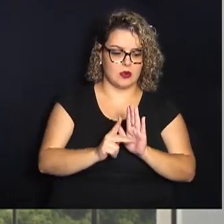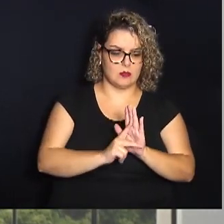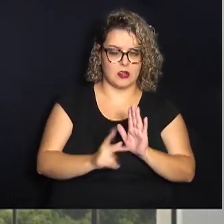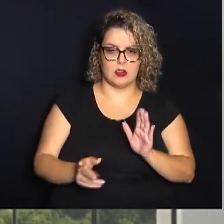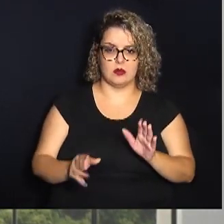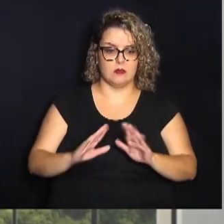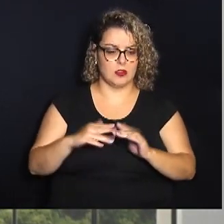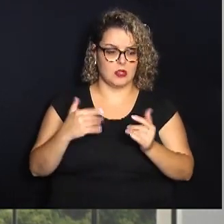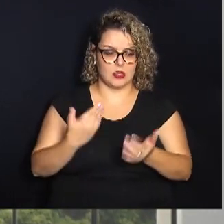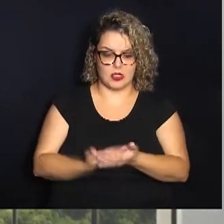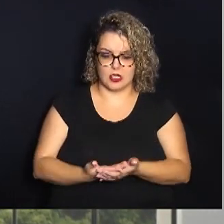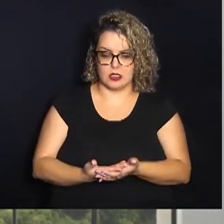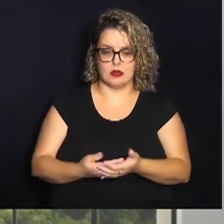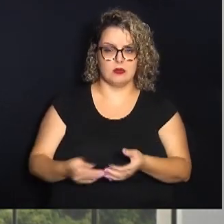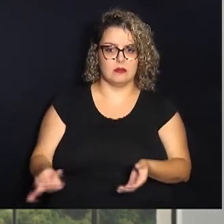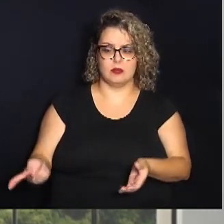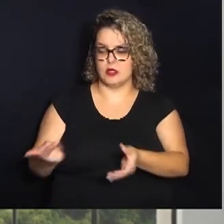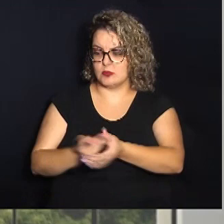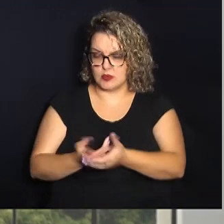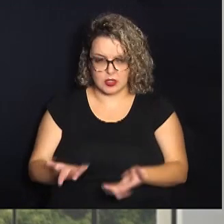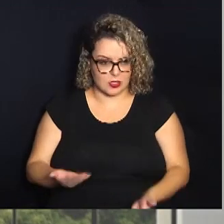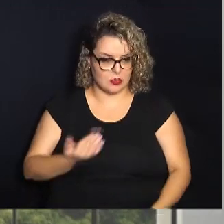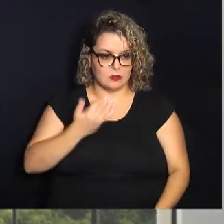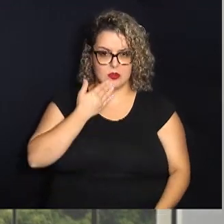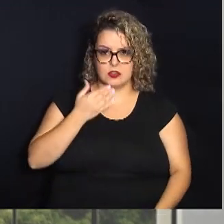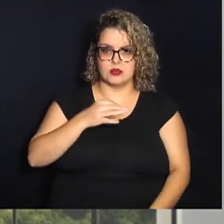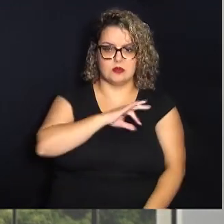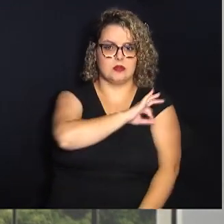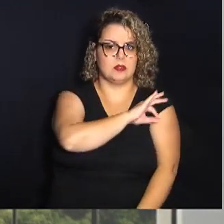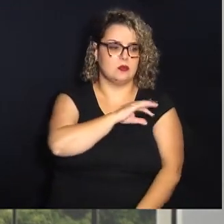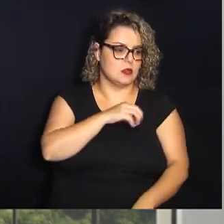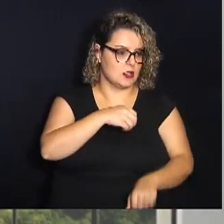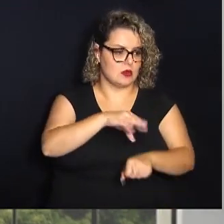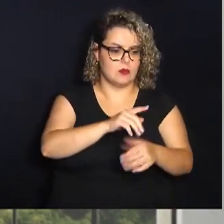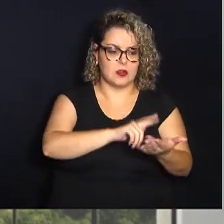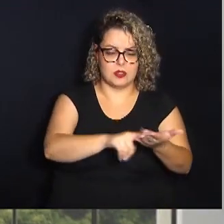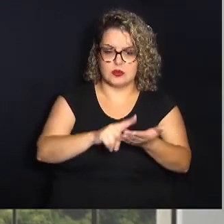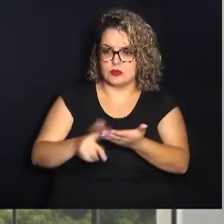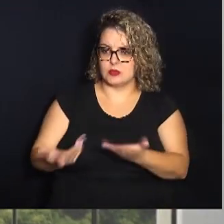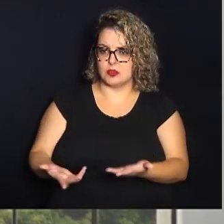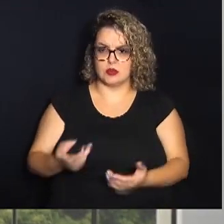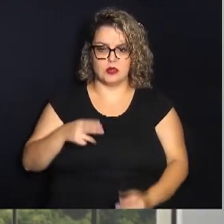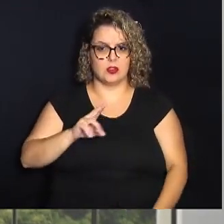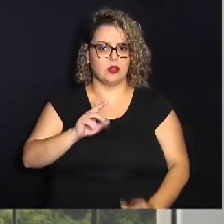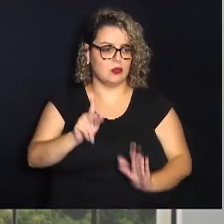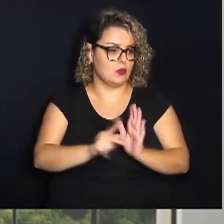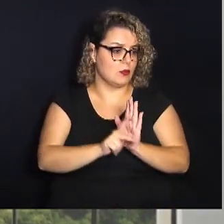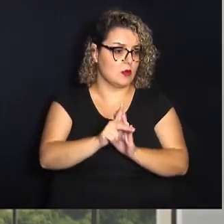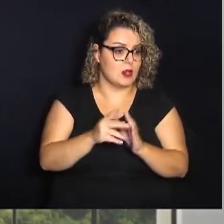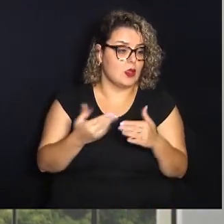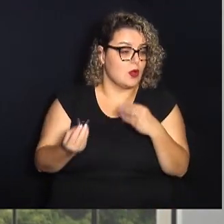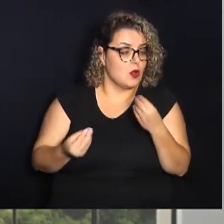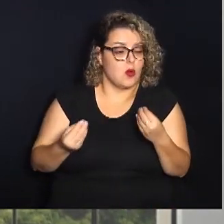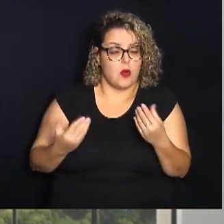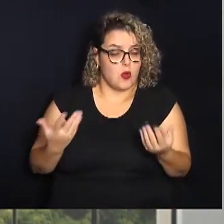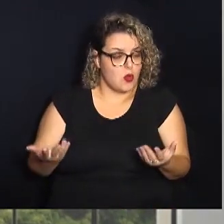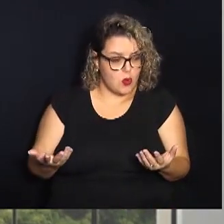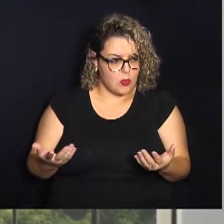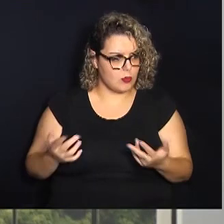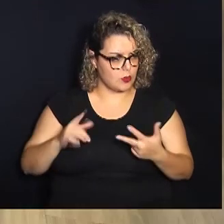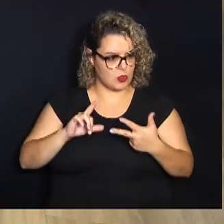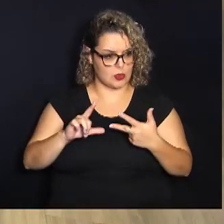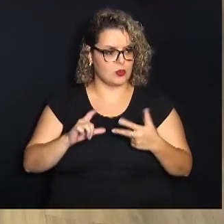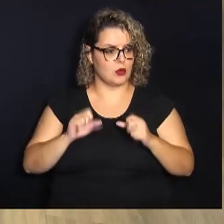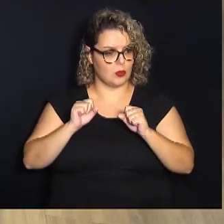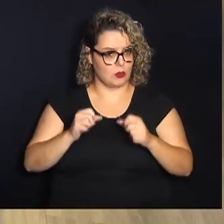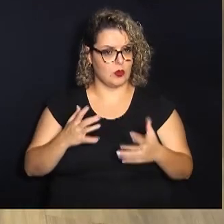pedindo questionamento à Prefeitura? É fazer indicação por limpeza ou até projetos? De que maneira que o Legislativo